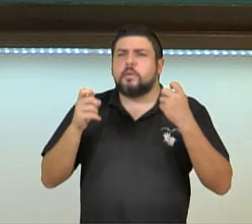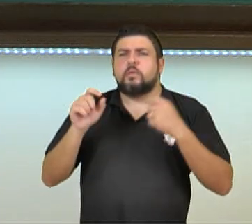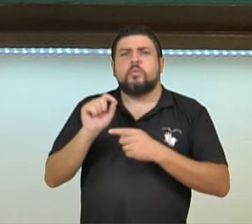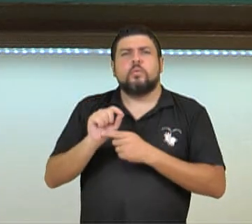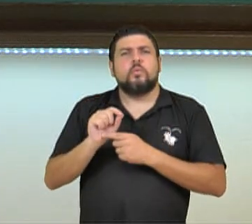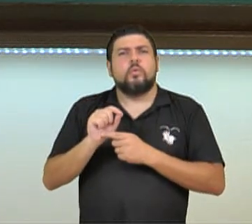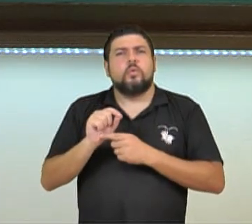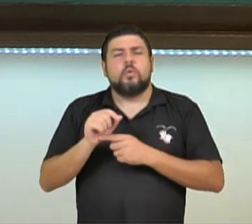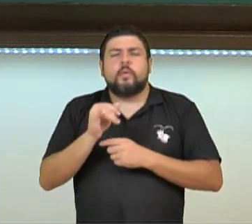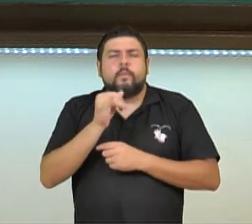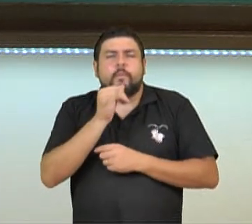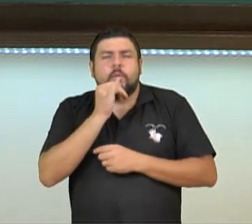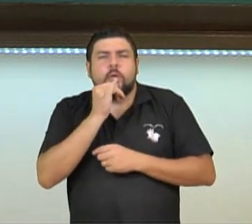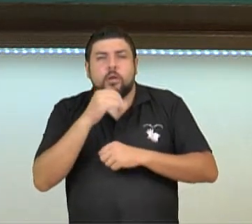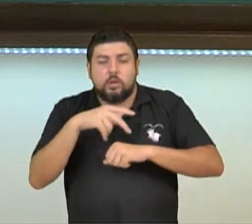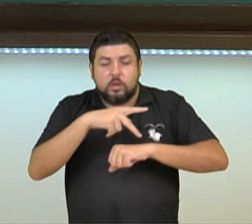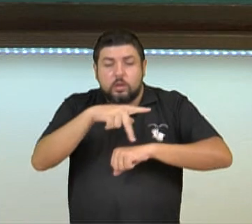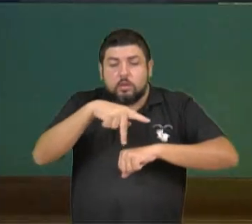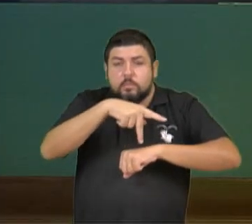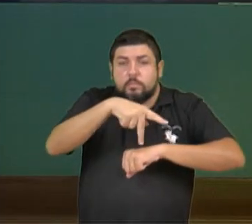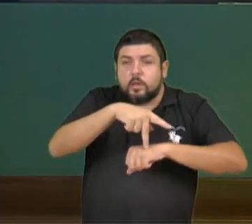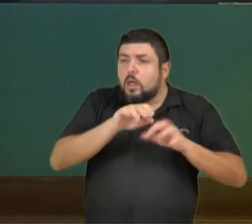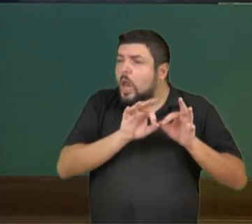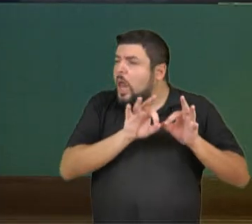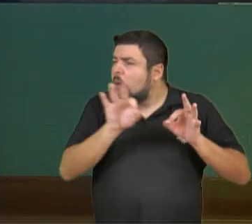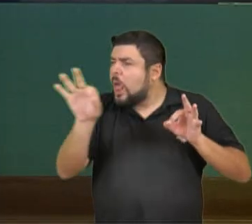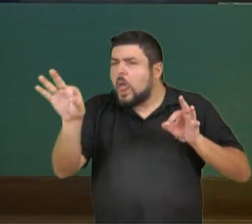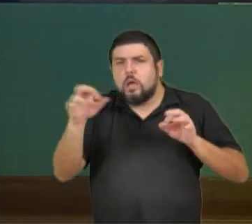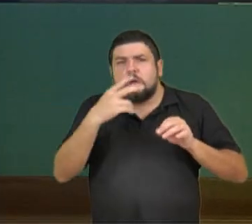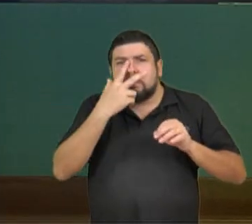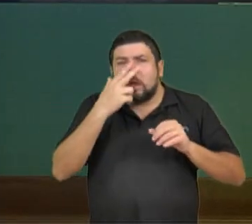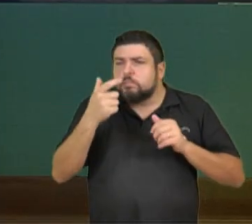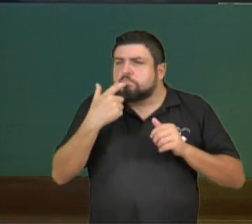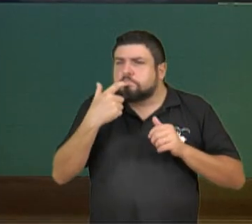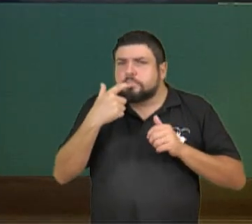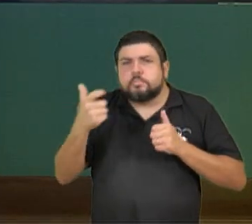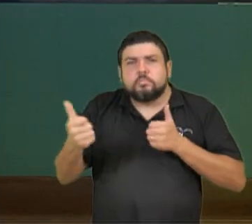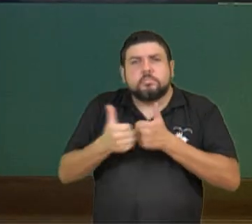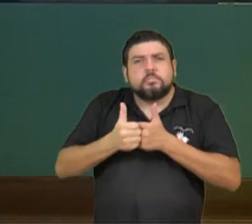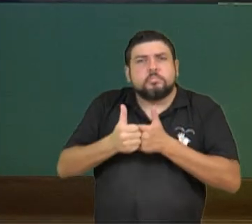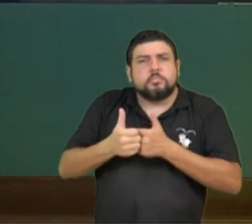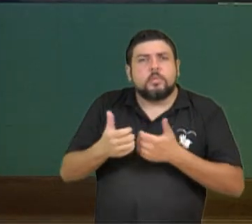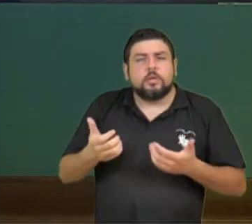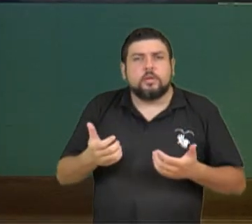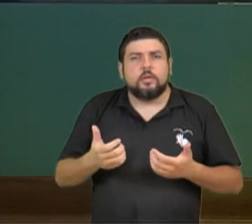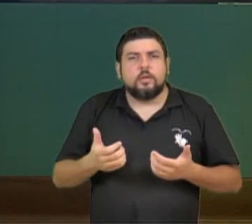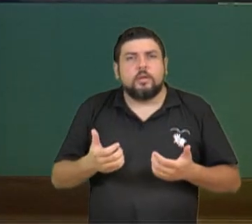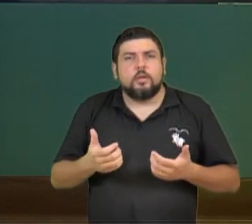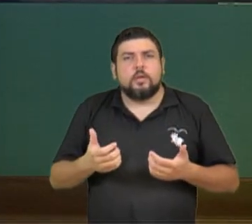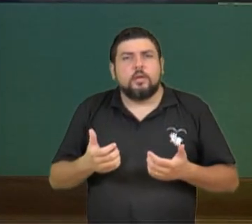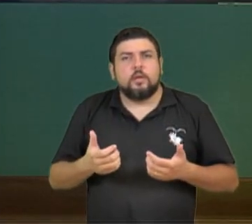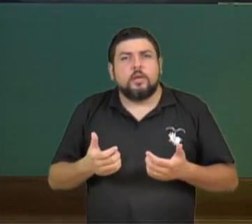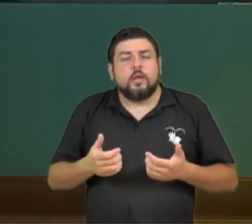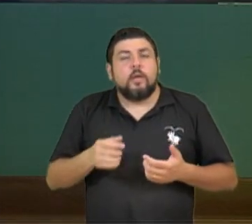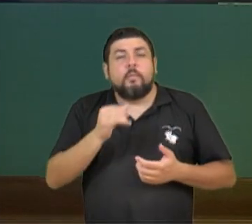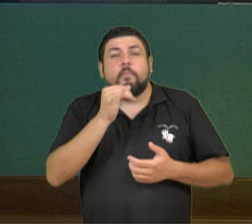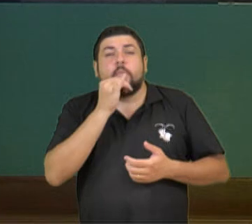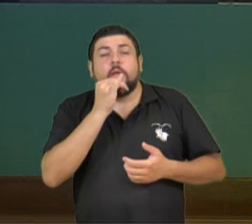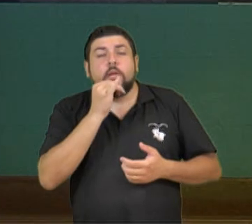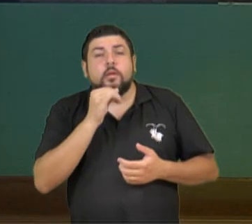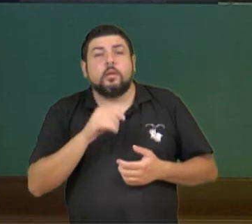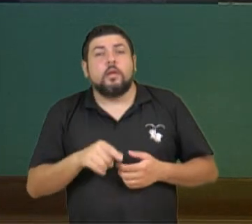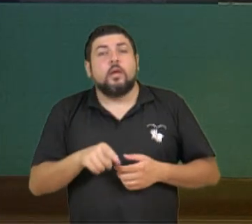Isso é uma brincadeira que a gente faz, mas que é, na maioria das vezes, para você que está sentadinho aí, muito claro. Você liga